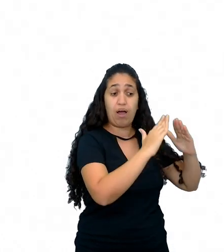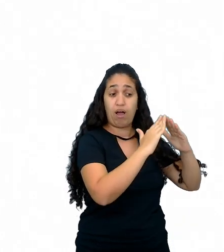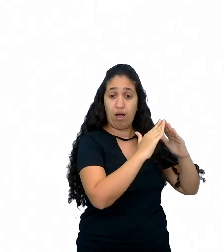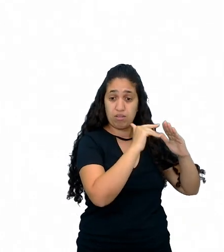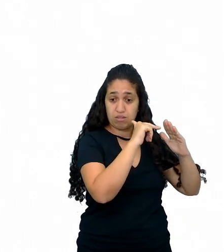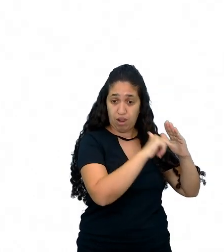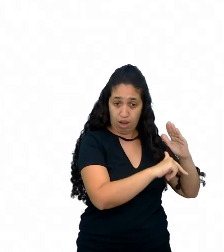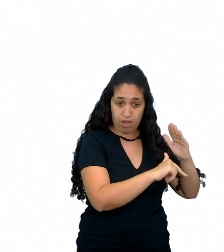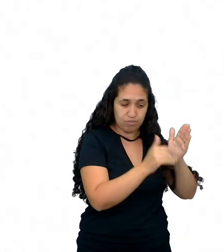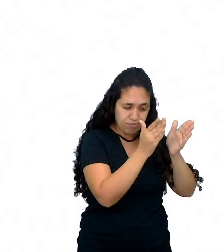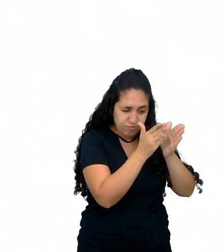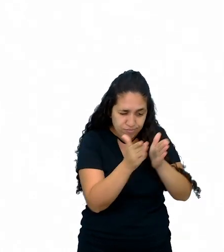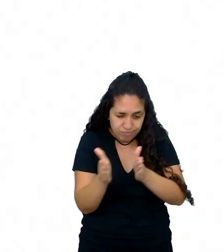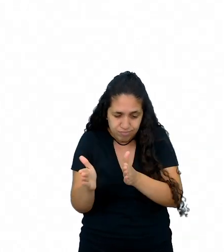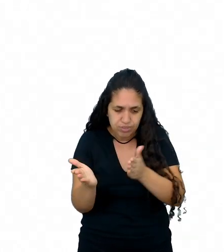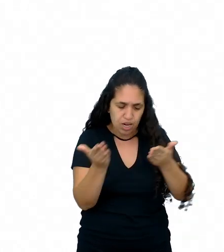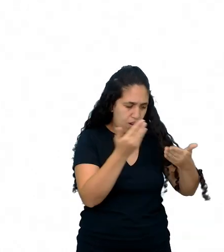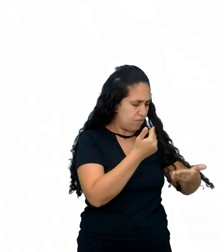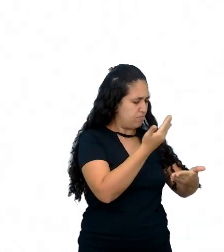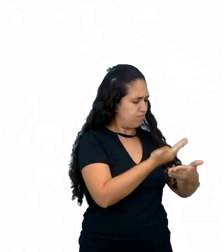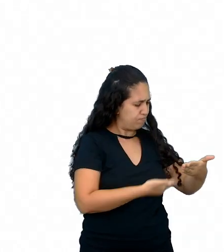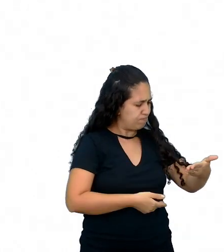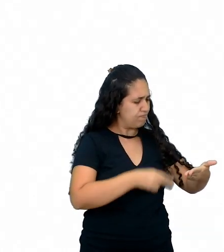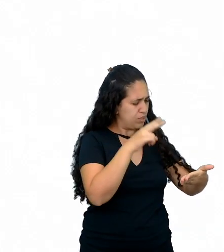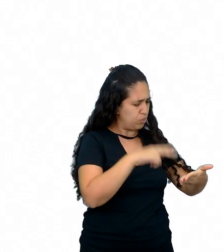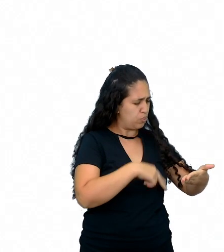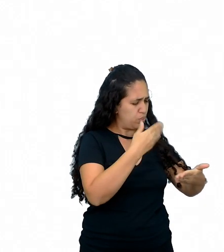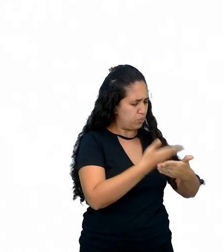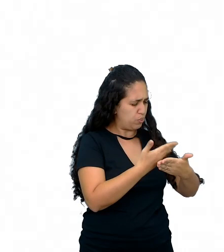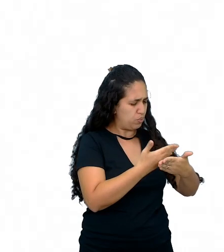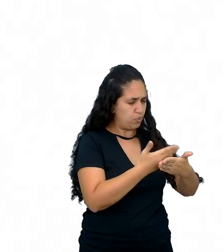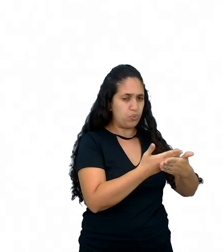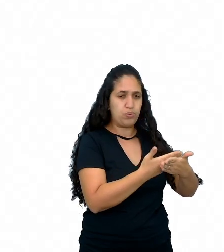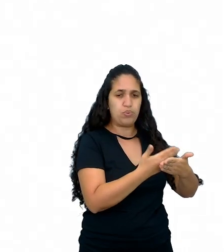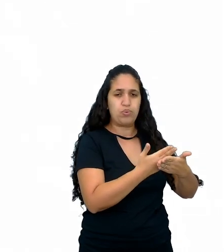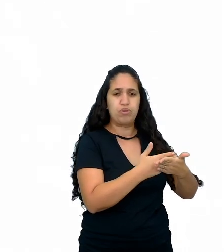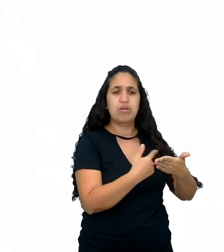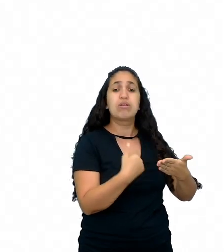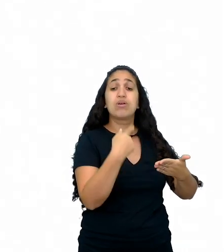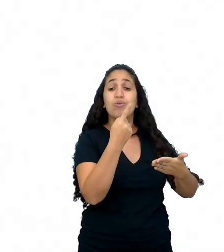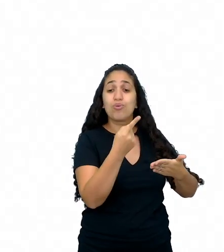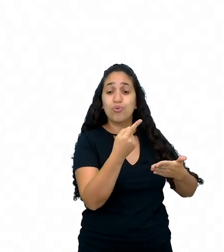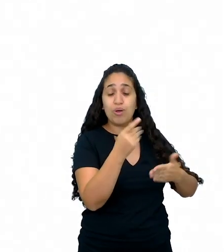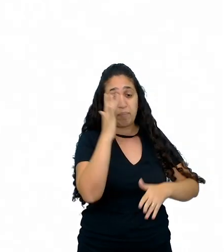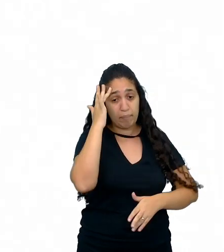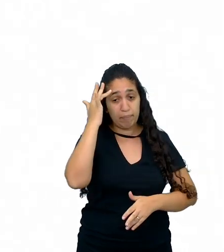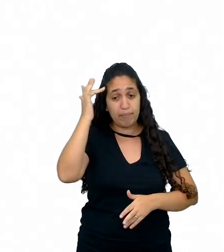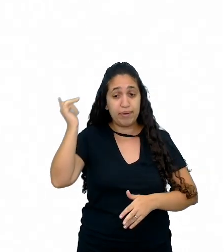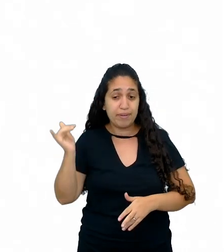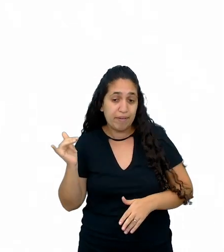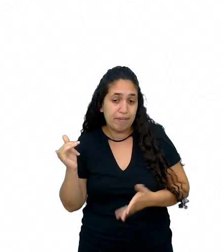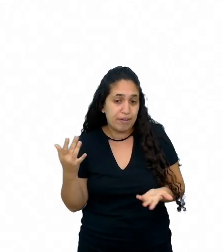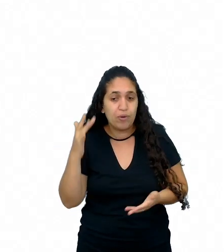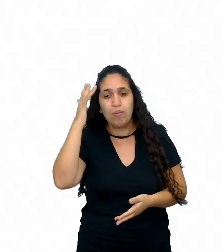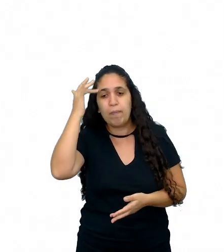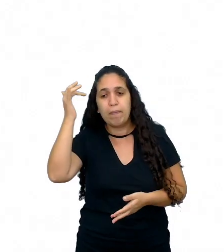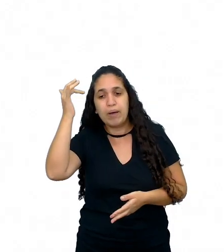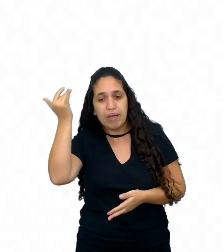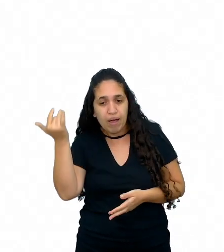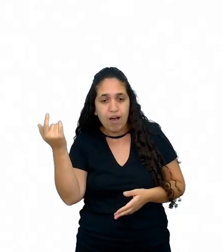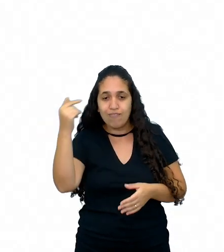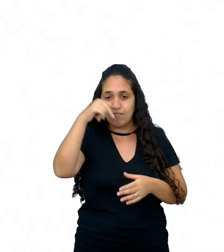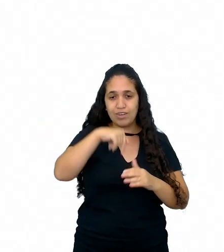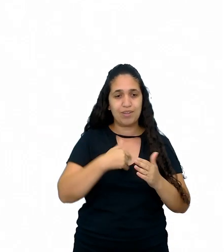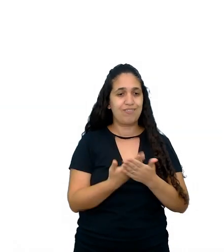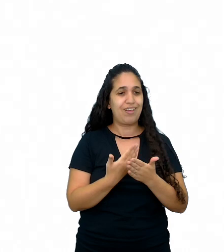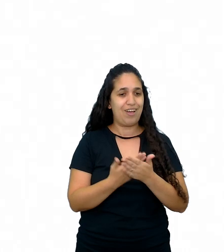a sequência, estudar em casa e vir aonde? No outro dia, ou depois de 2 dias, para a aula, que é